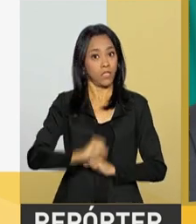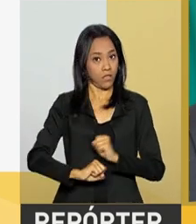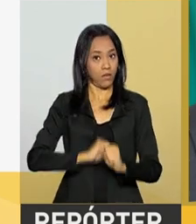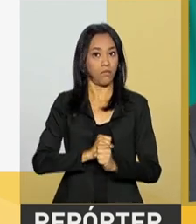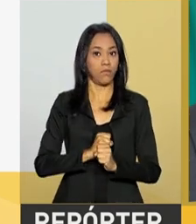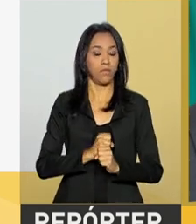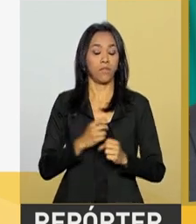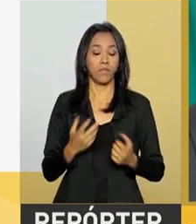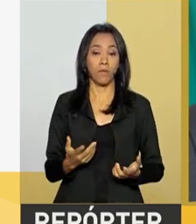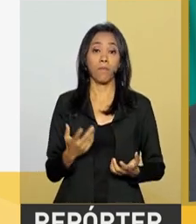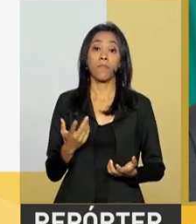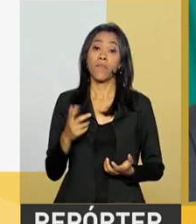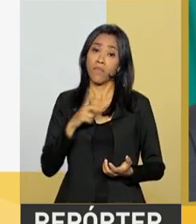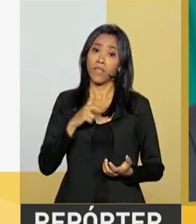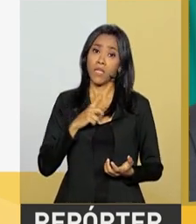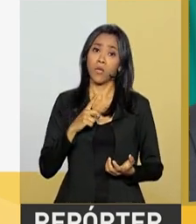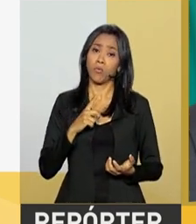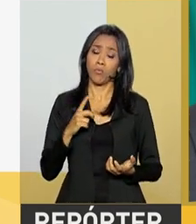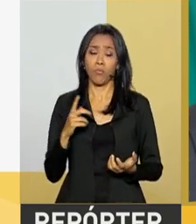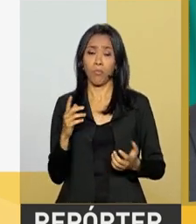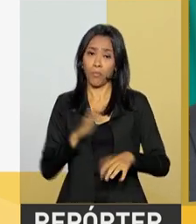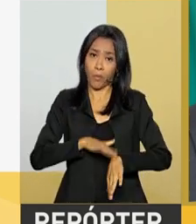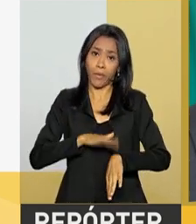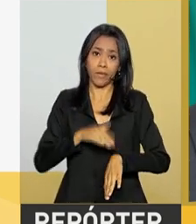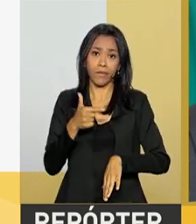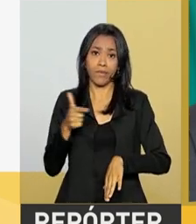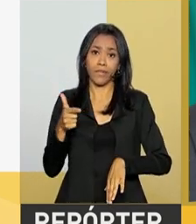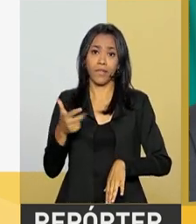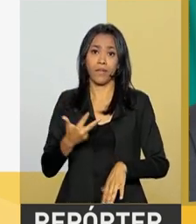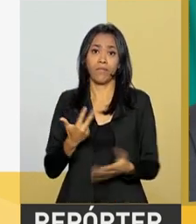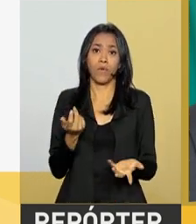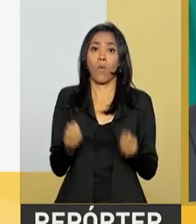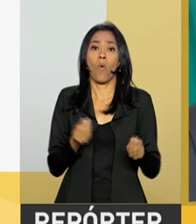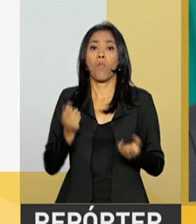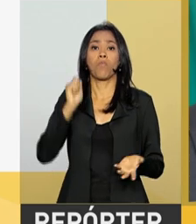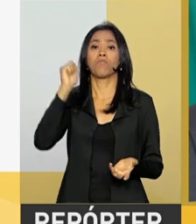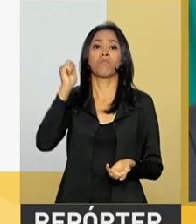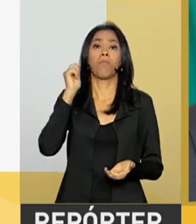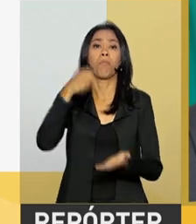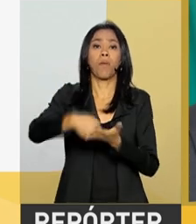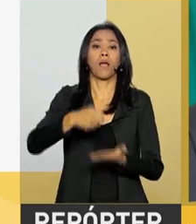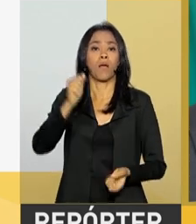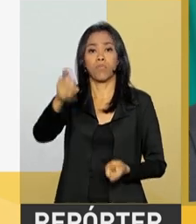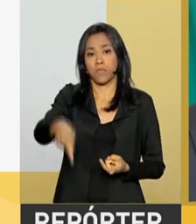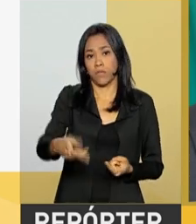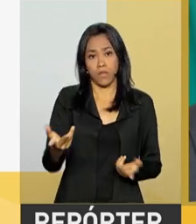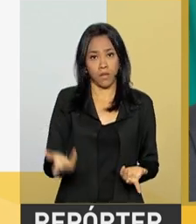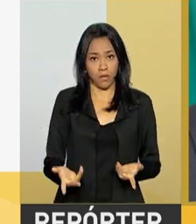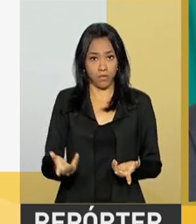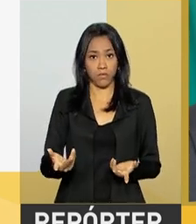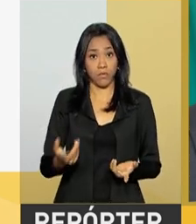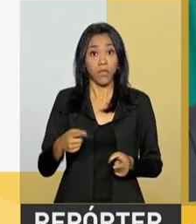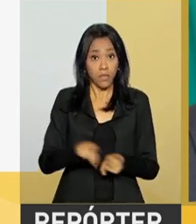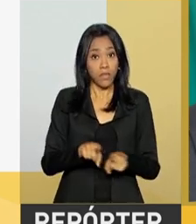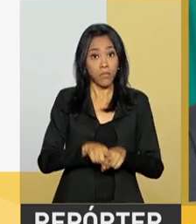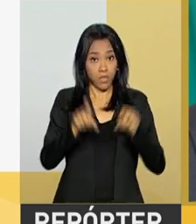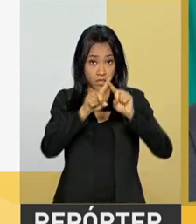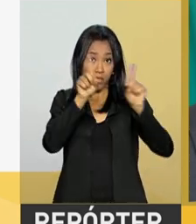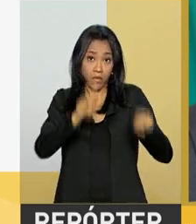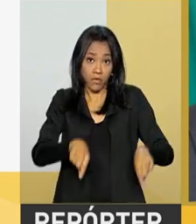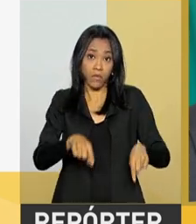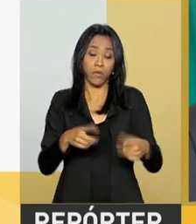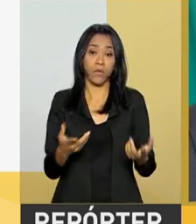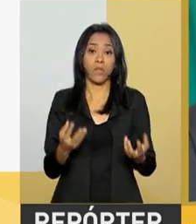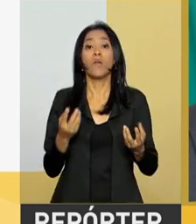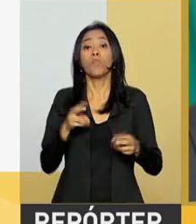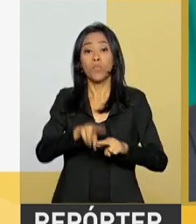Então haverá um dado momento que você não tem mais como pagar aposentado e até muitas vezes servidores públicos. Por isso que